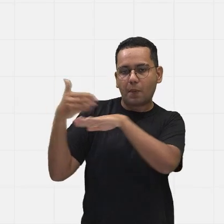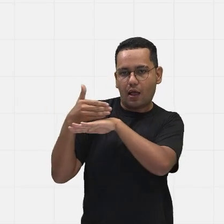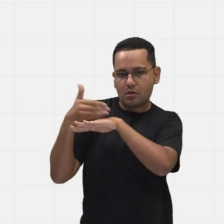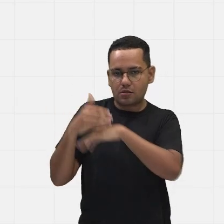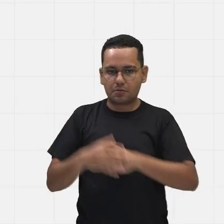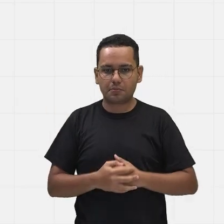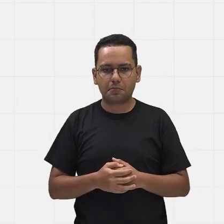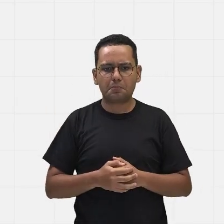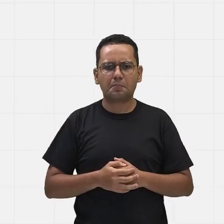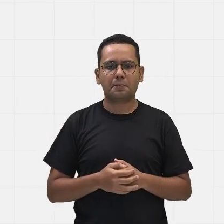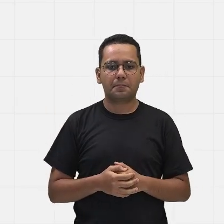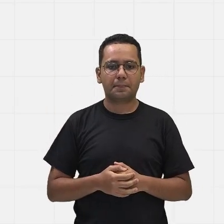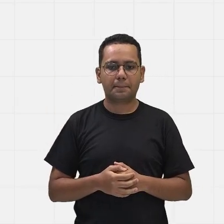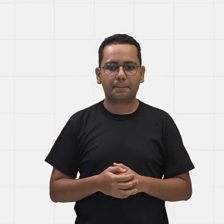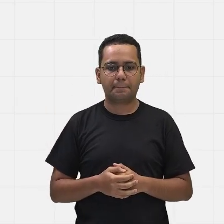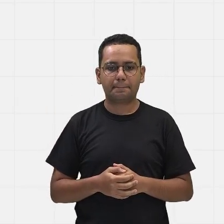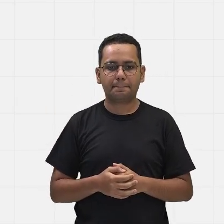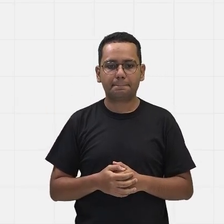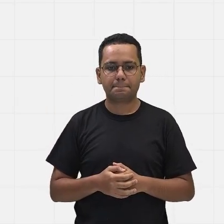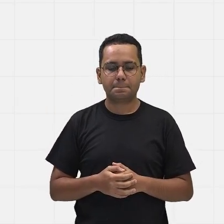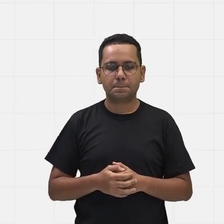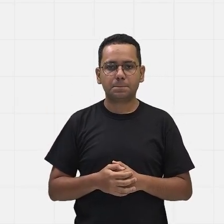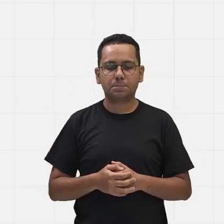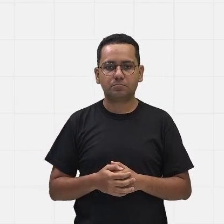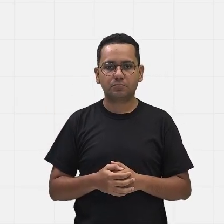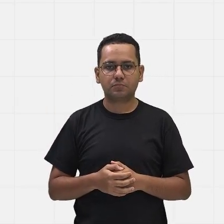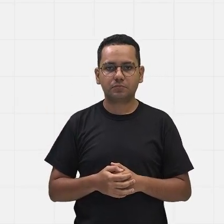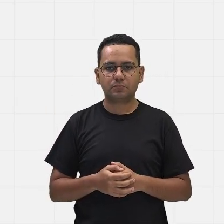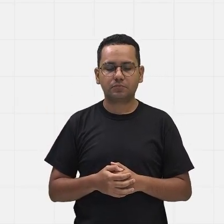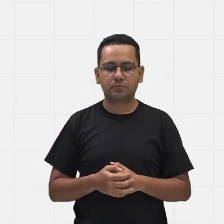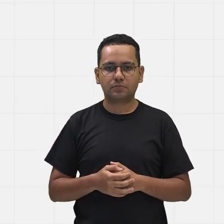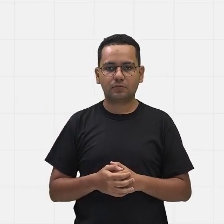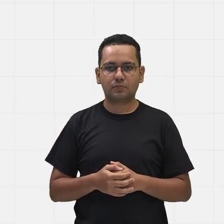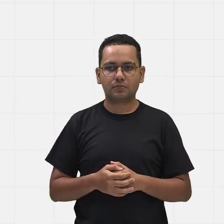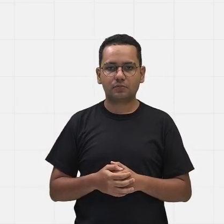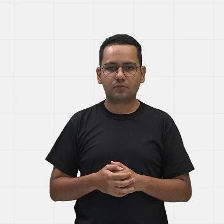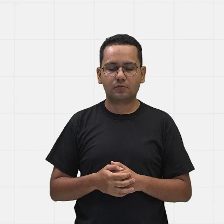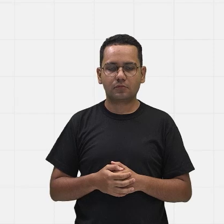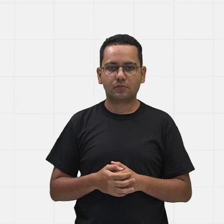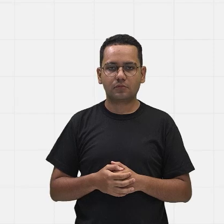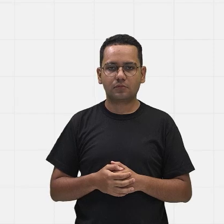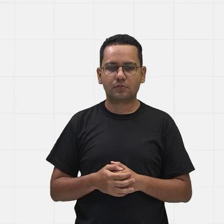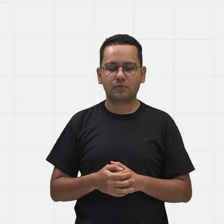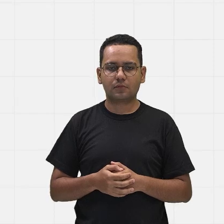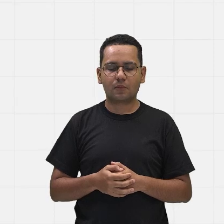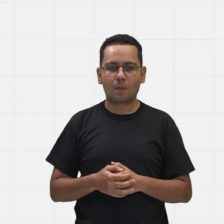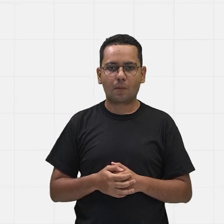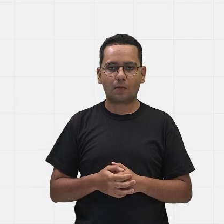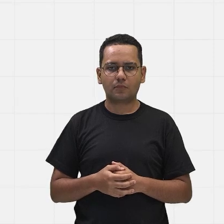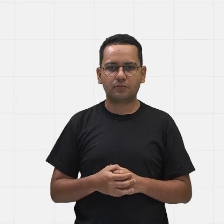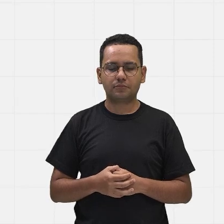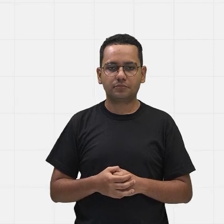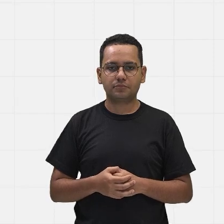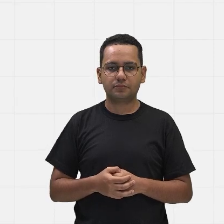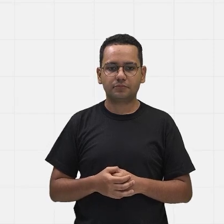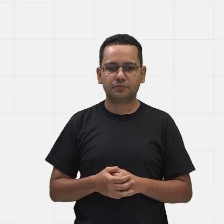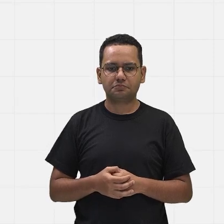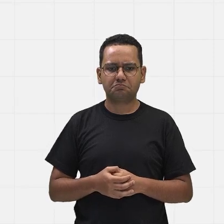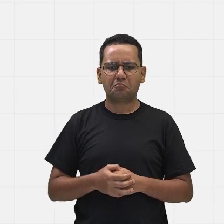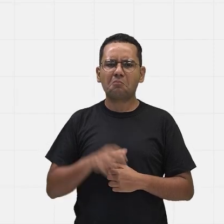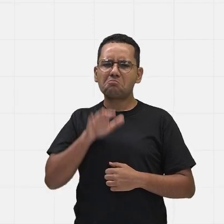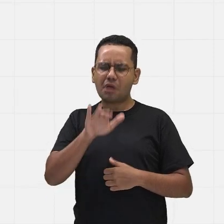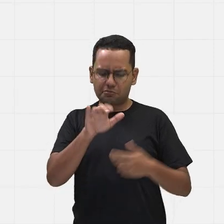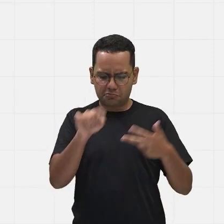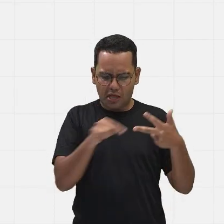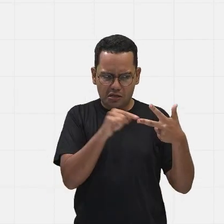envio de equipamento, tá bom? Ele só responde... na verdade, você nem deve se direcionar a